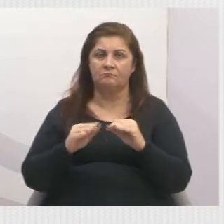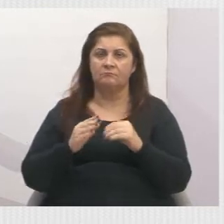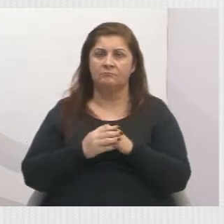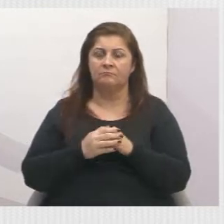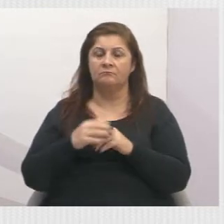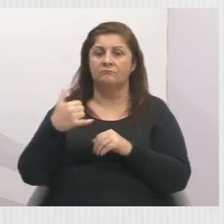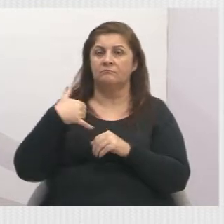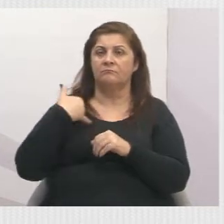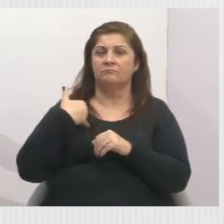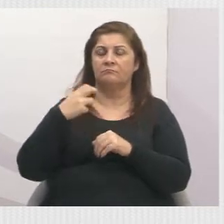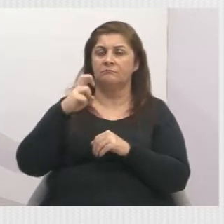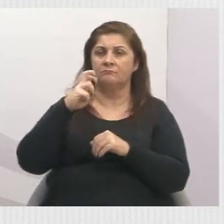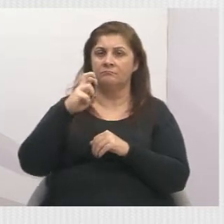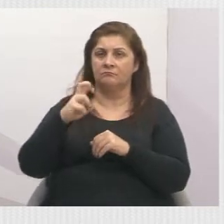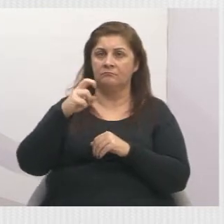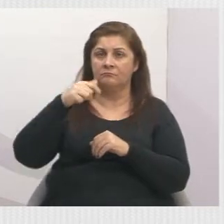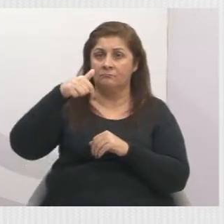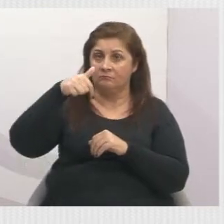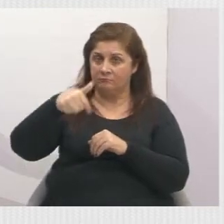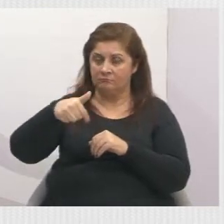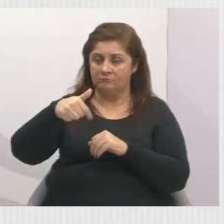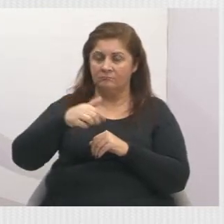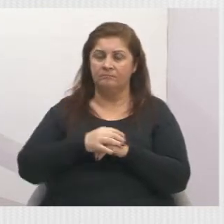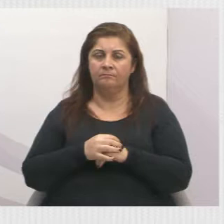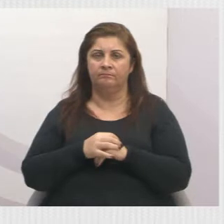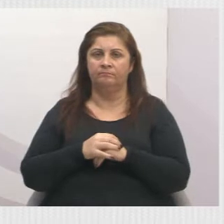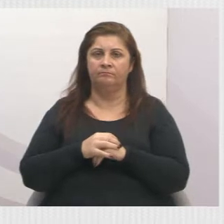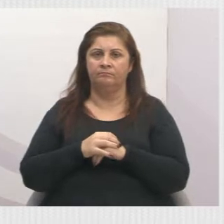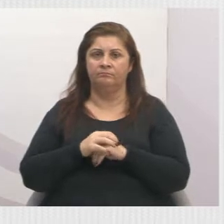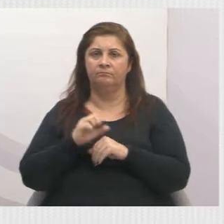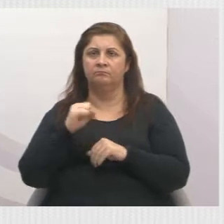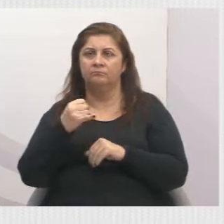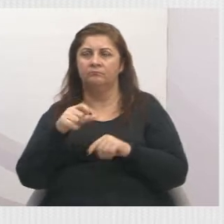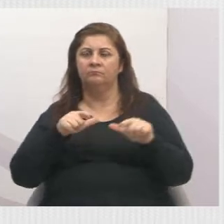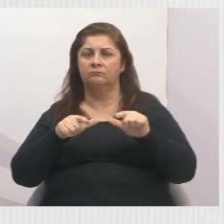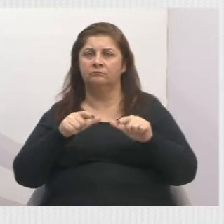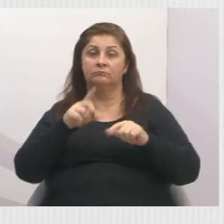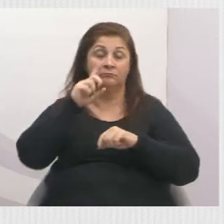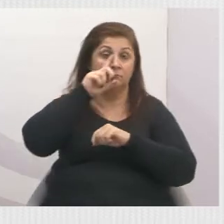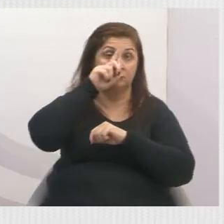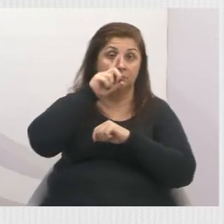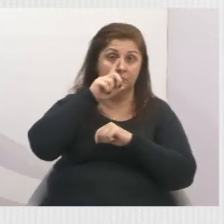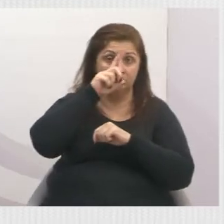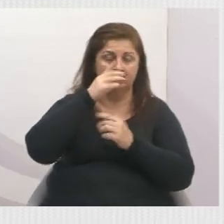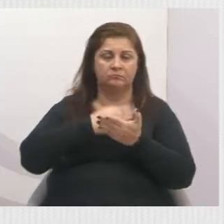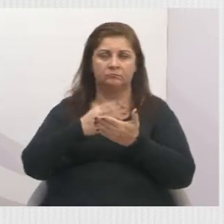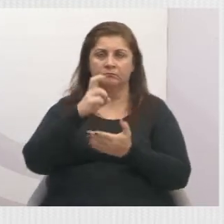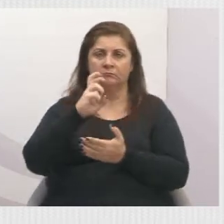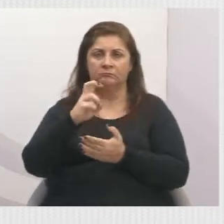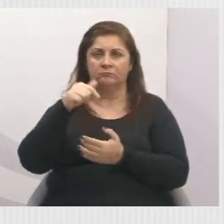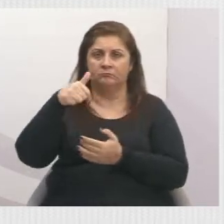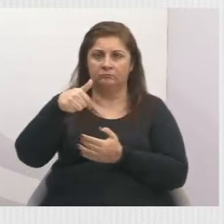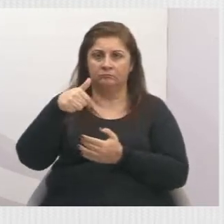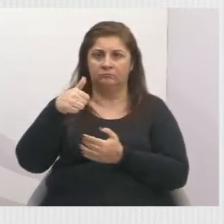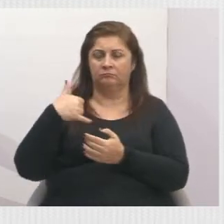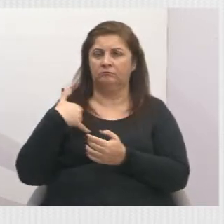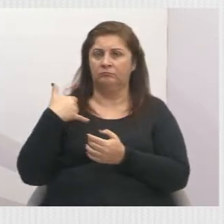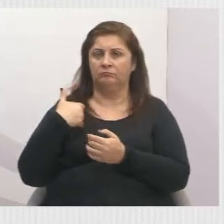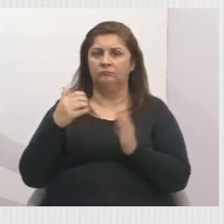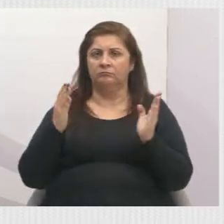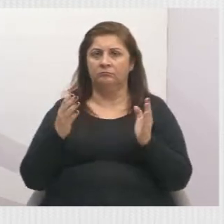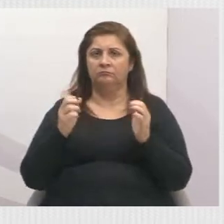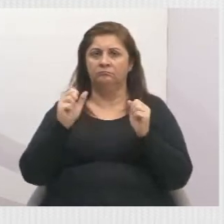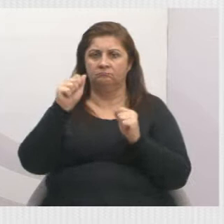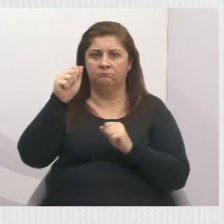para 57 anos. Então, os servidores expostos a qualquer agente nocivo a partir dos 57 anos de idade